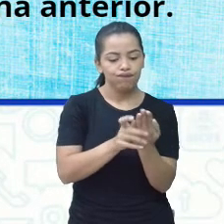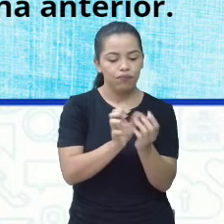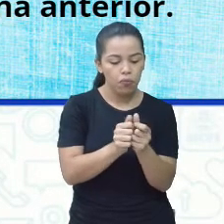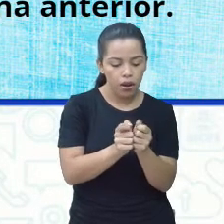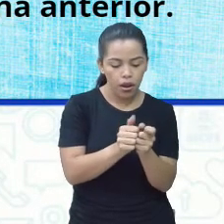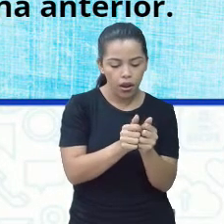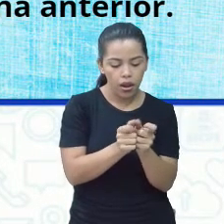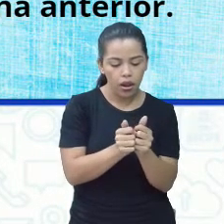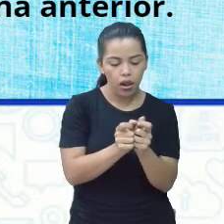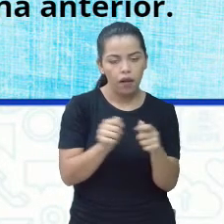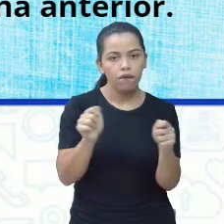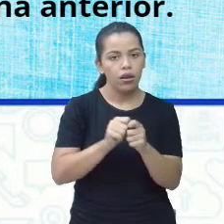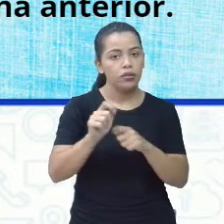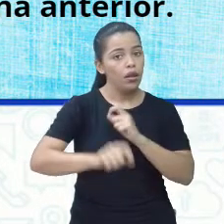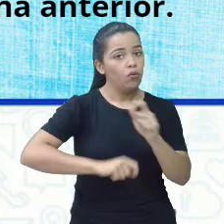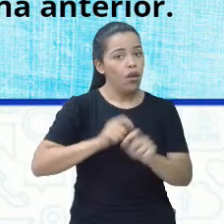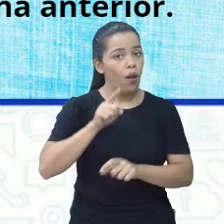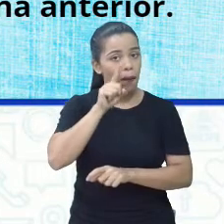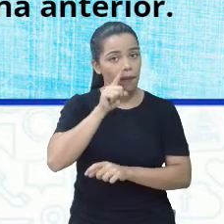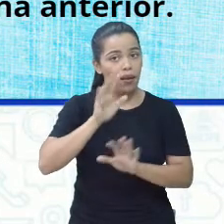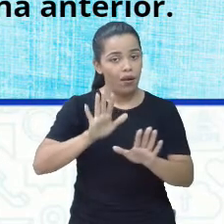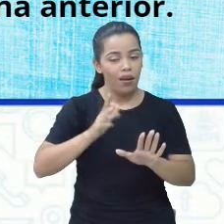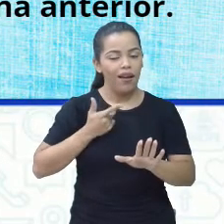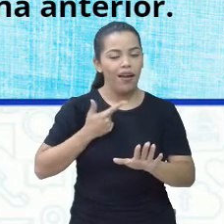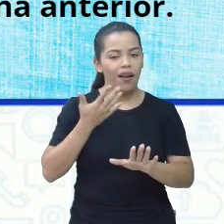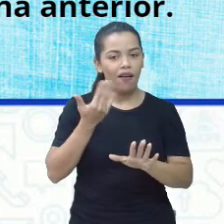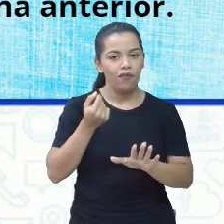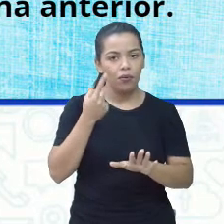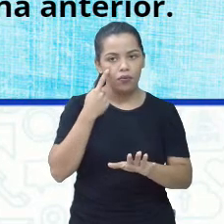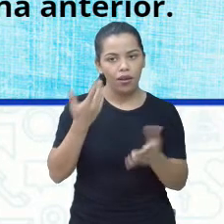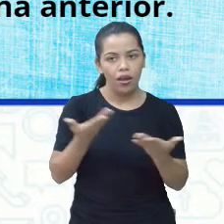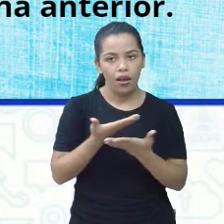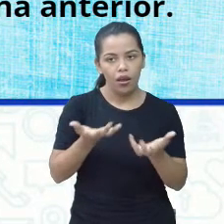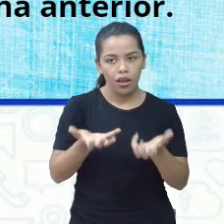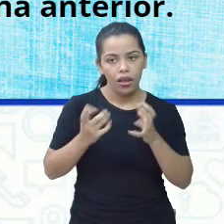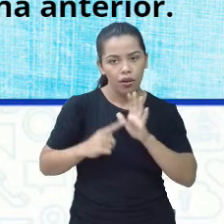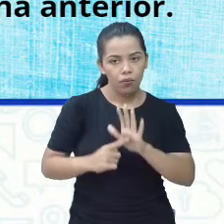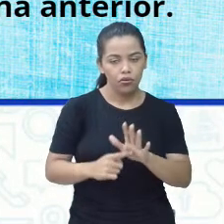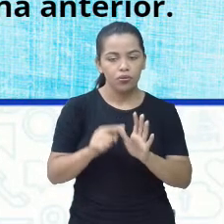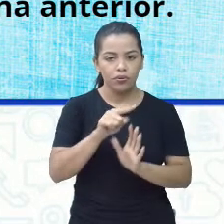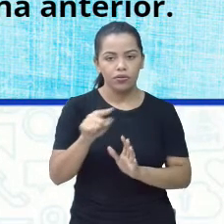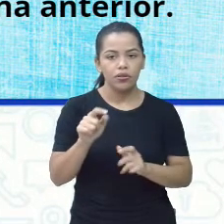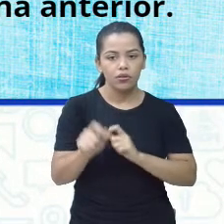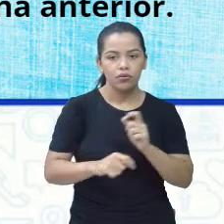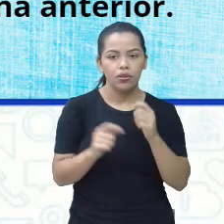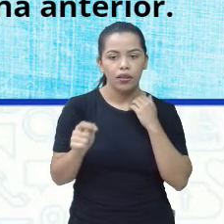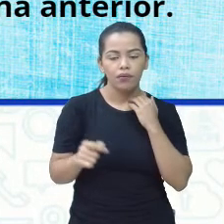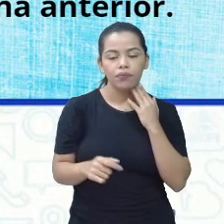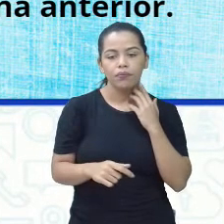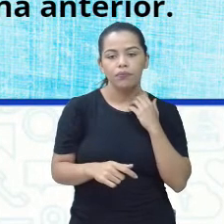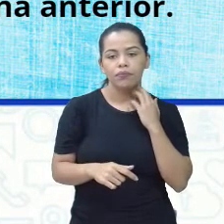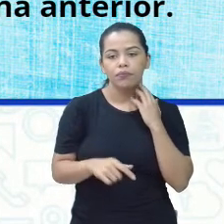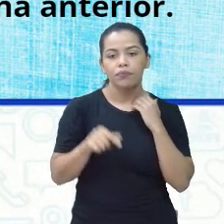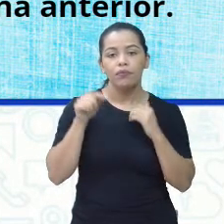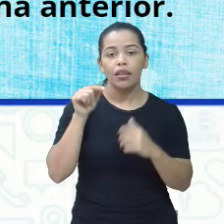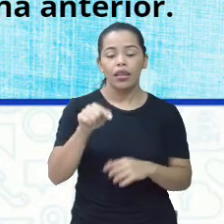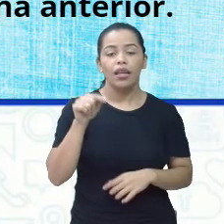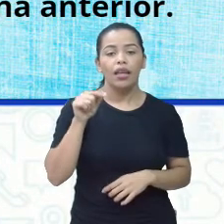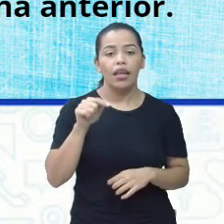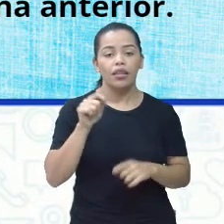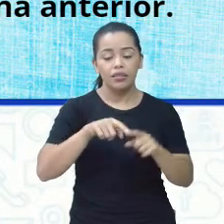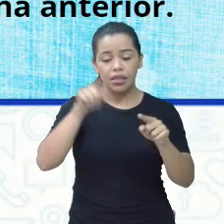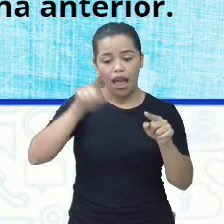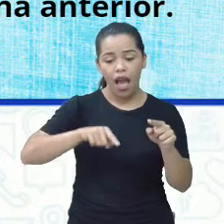fazendo o quê? Olha que perigoso, vamos lá. Primeiro, que eu gostaria de apontar para vocês é que esse gráfico, ele é um